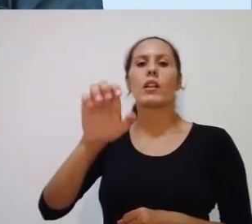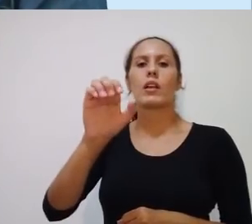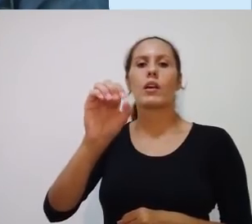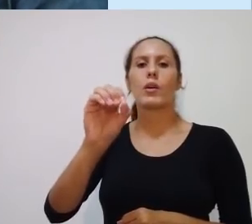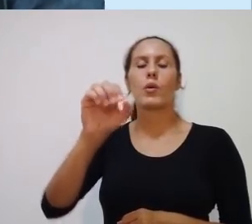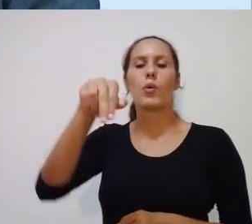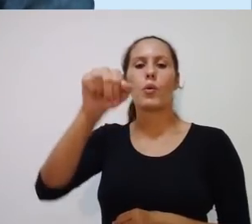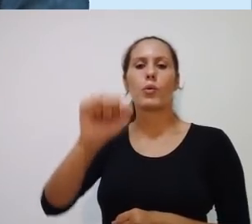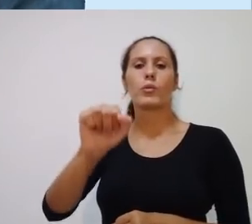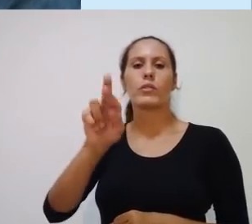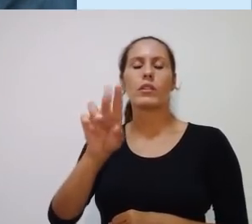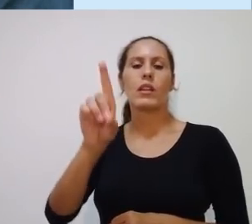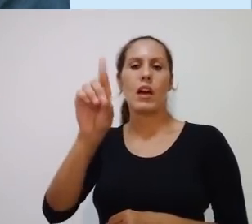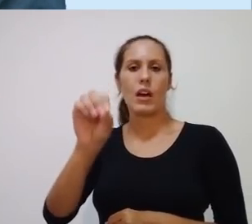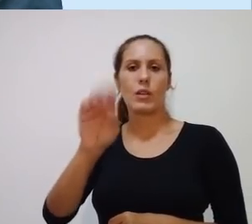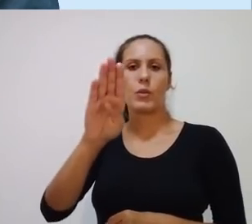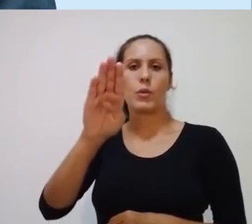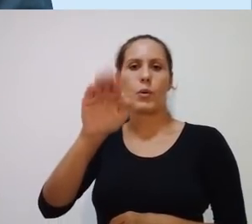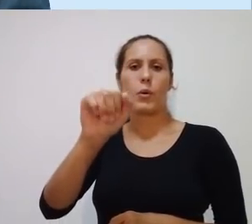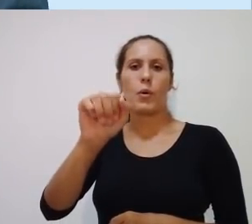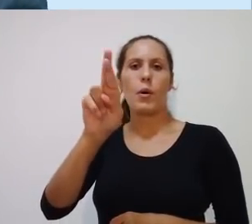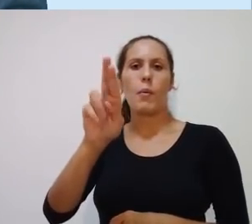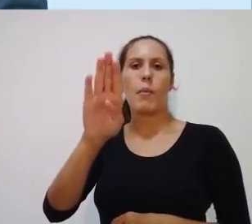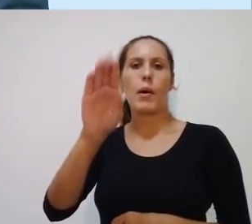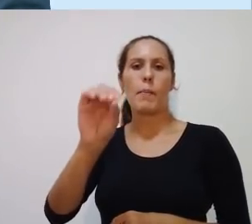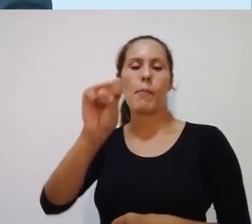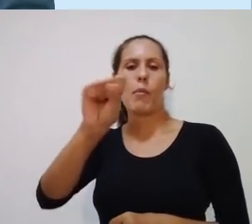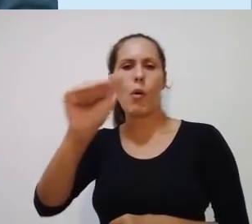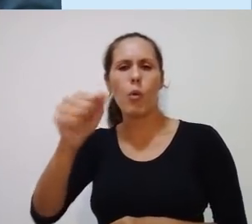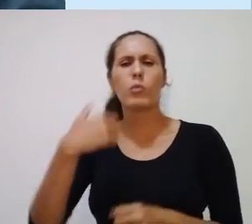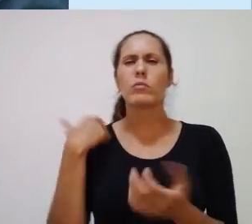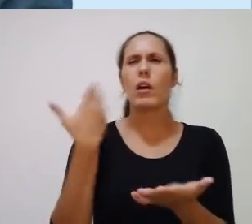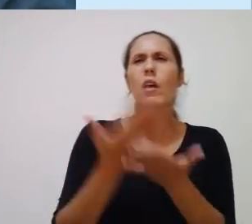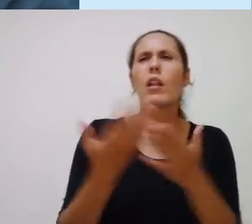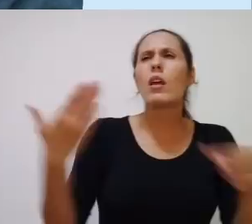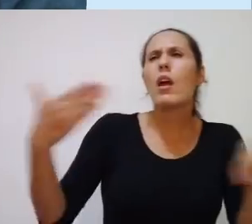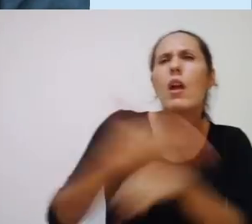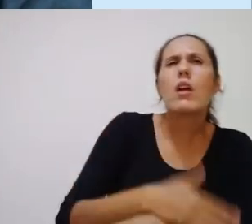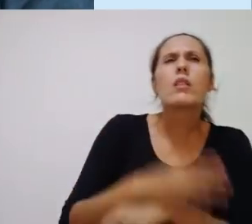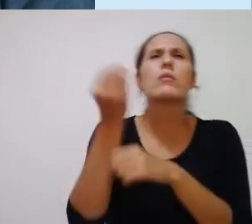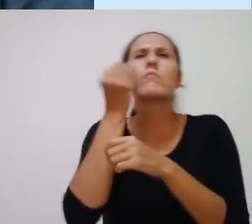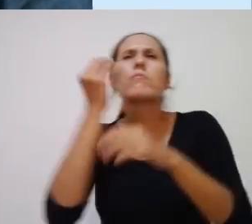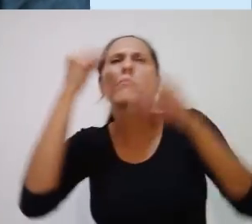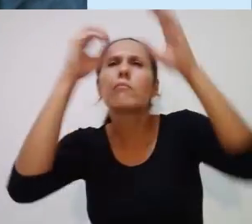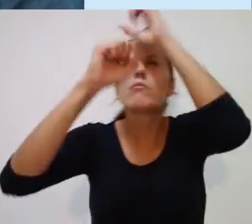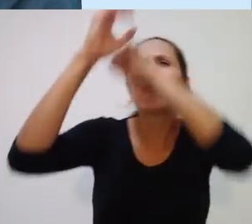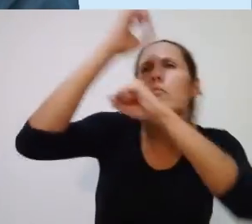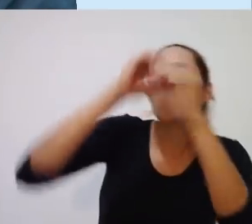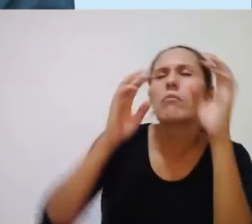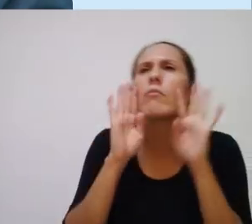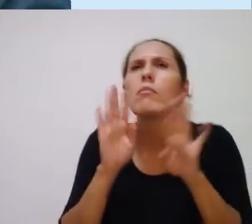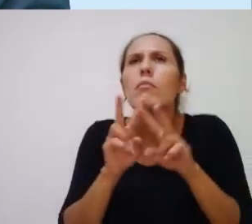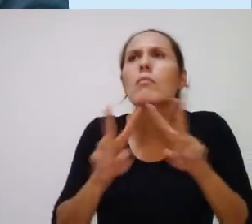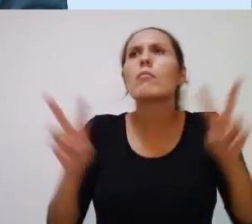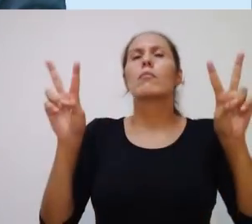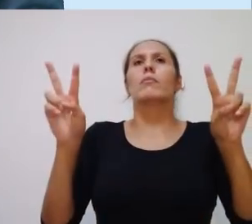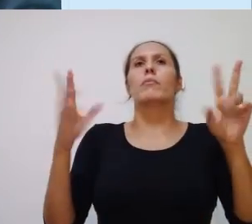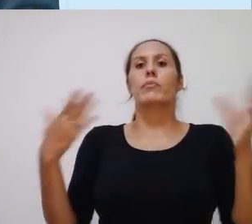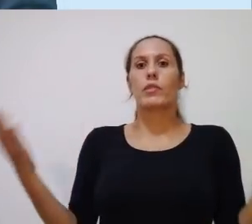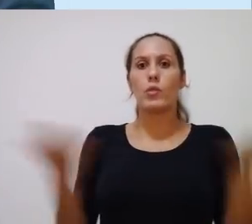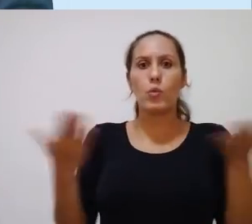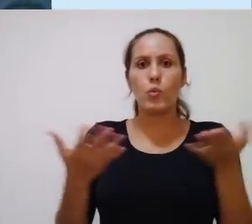Leonardo Barbosa, menino, chega no observatório, aprendendo astronomia, observando o céu. Hoje, Leonardo Barbosa, ele entra no campo da